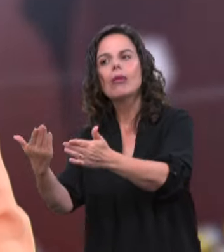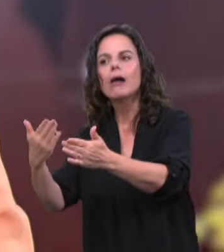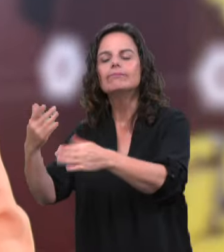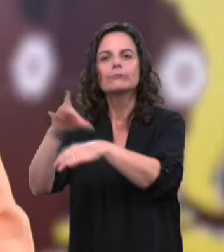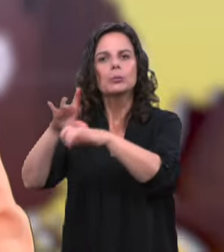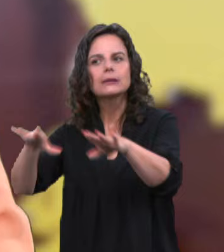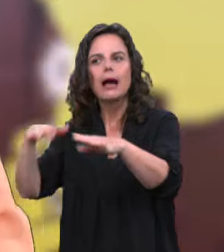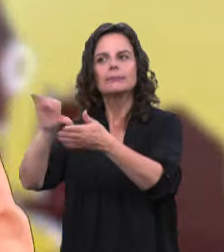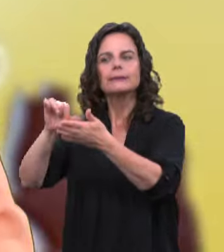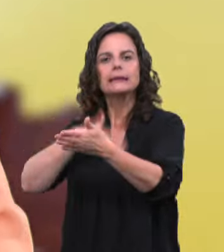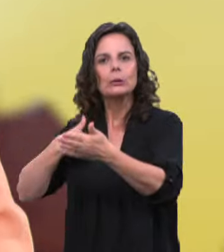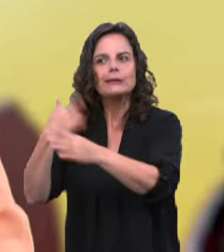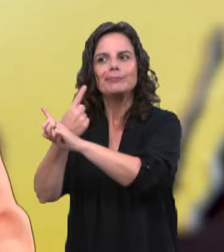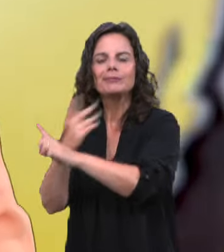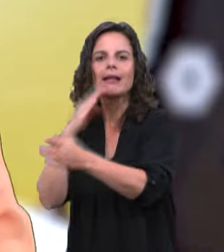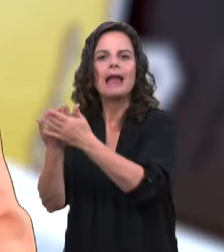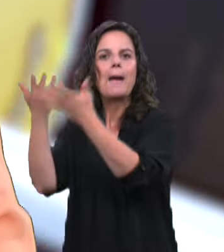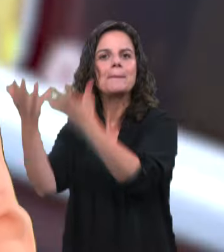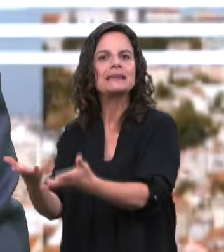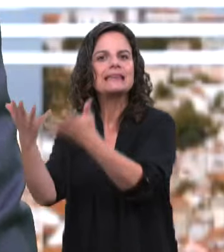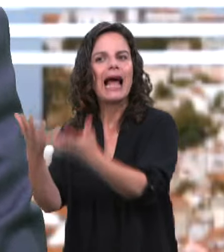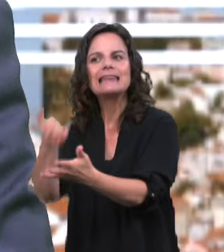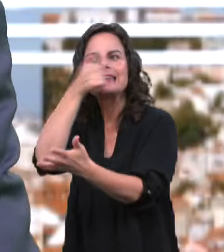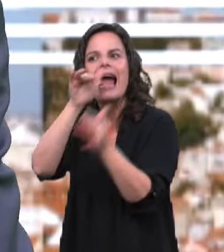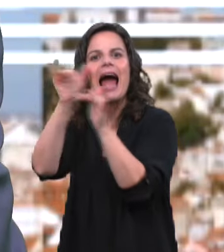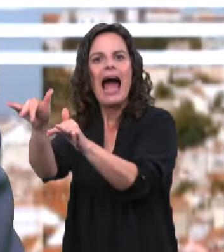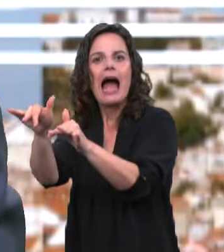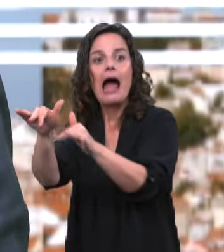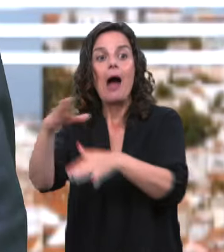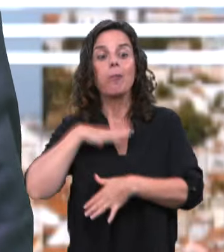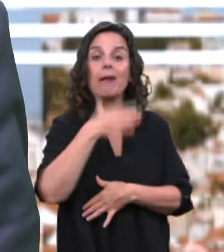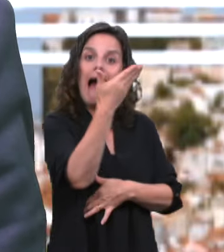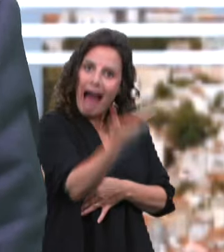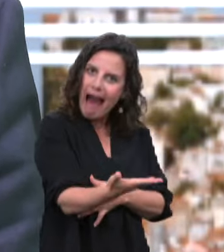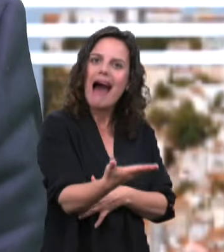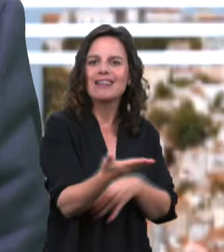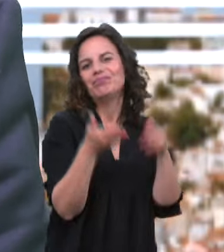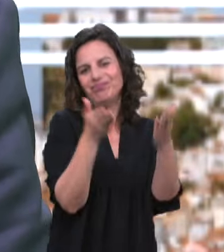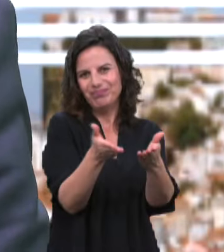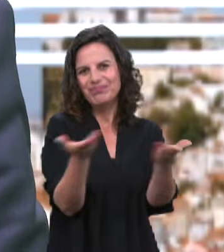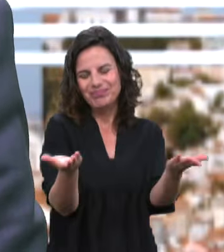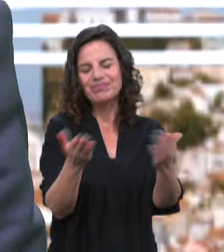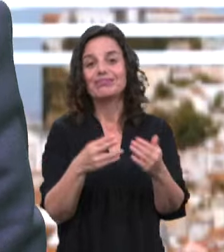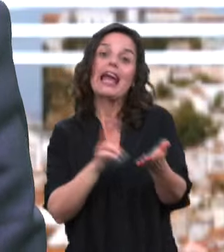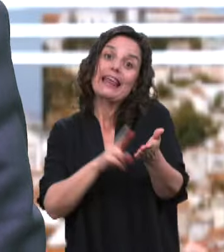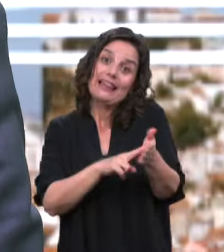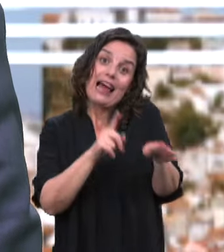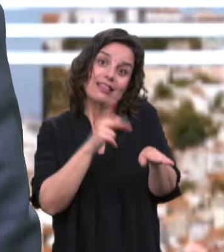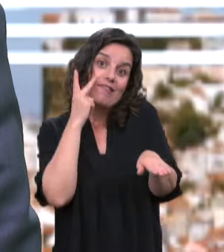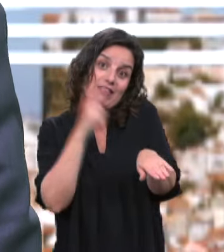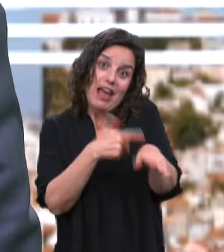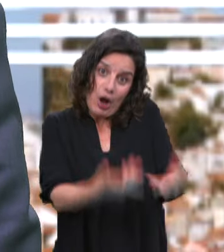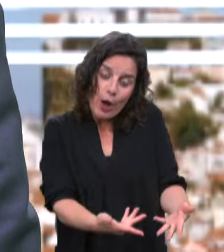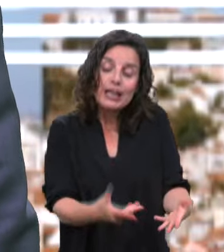cuidados primários e as urgências hospitalares. E, portanto, estamos a viver esta nova realidade. Com uma outra realidade que,